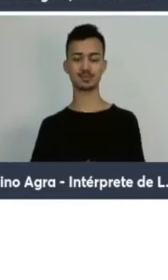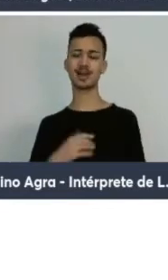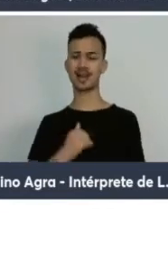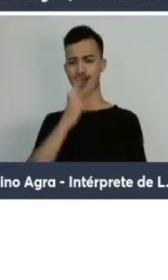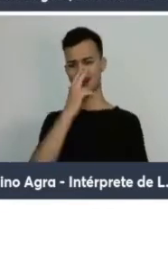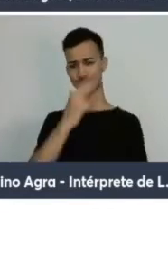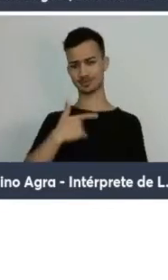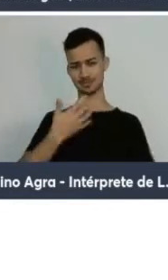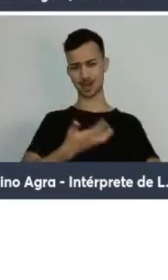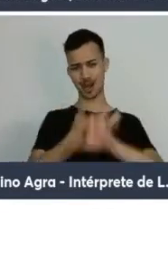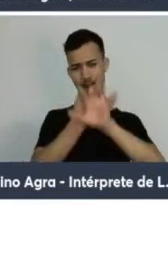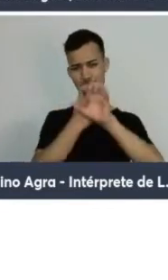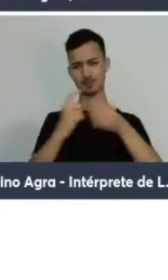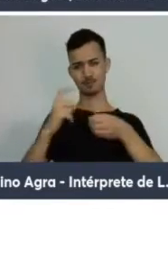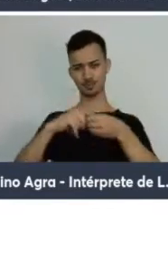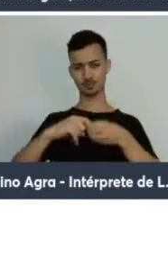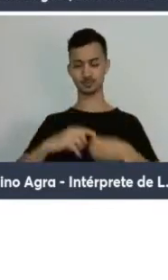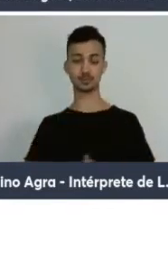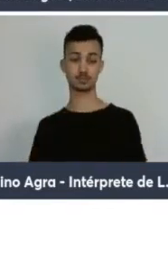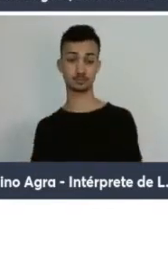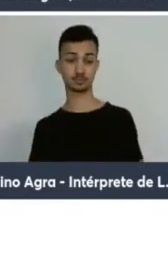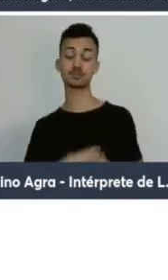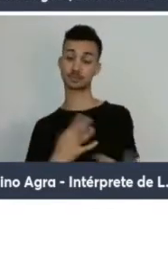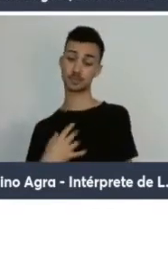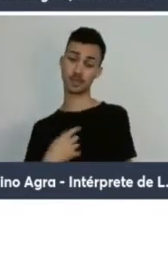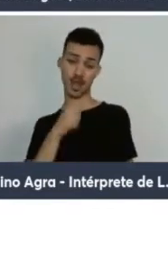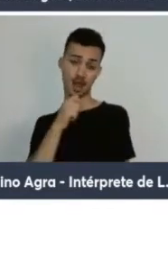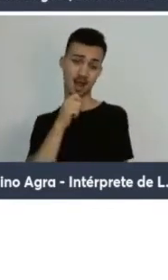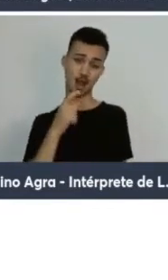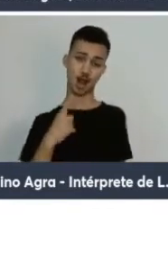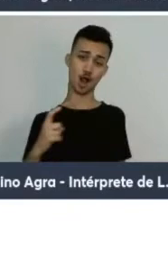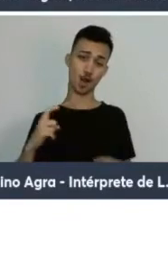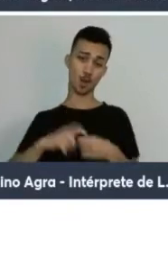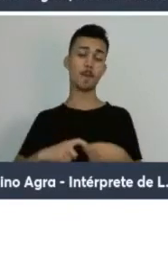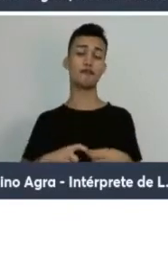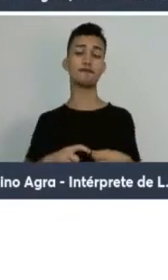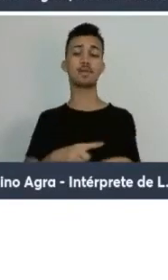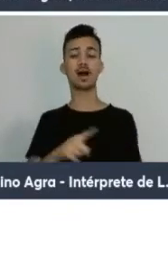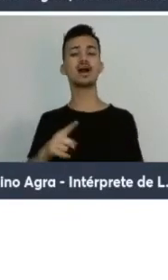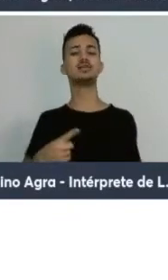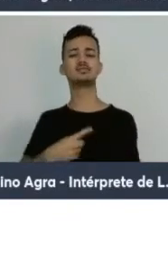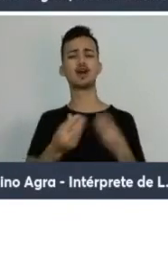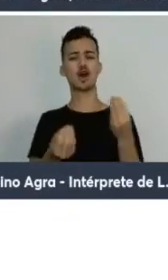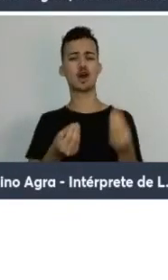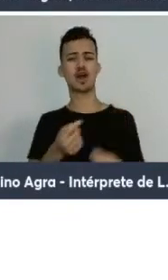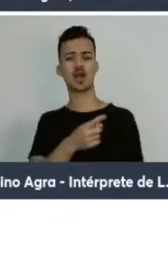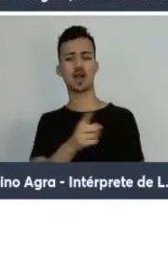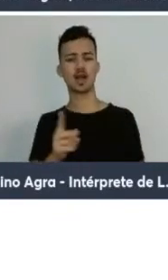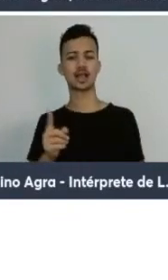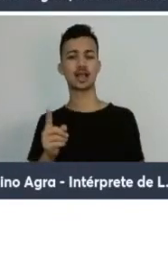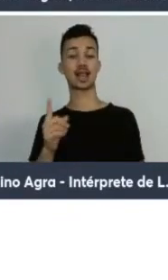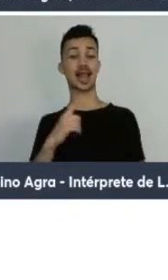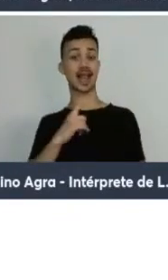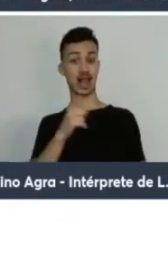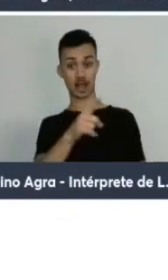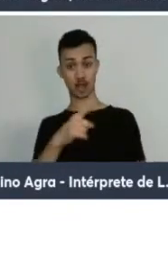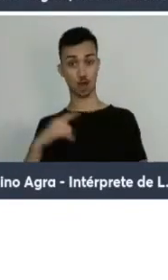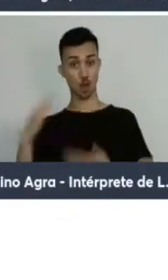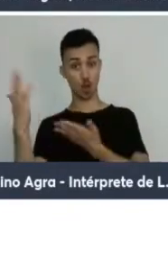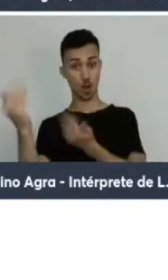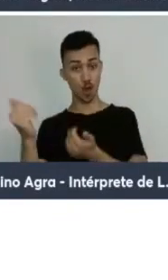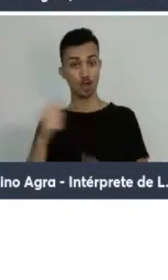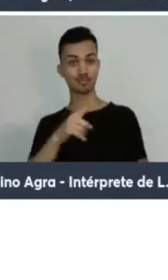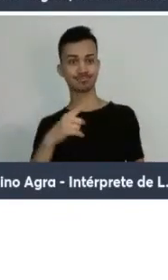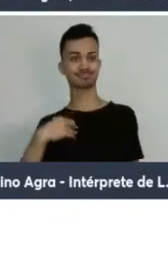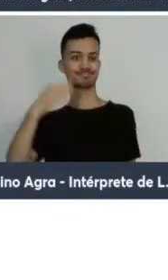breve. Já, Cláudio, enquanto ele não volta. Como que era para você, assim, como uma pessoa jovem que estava